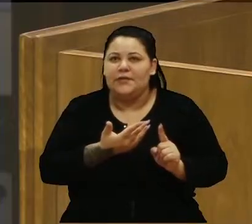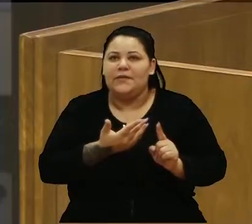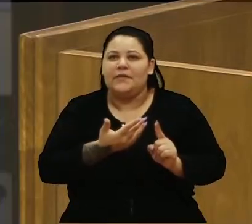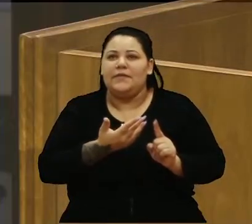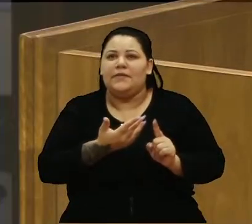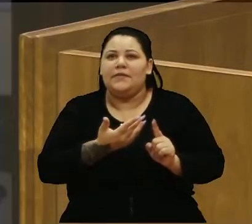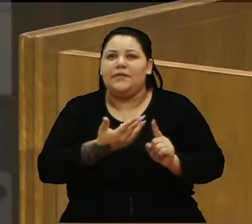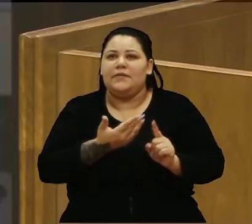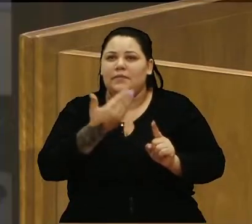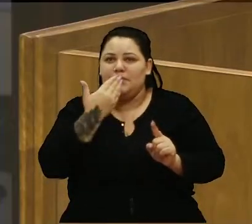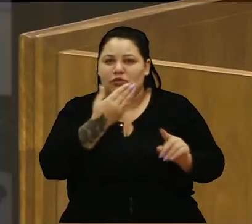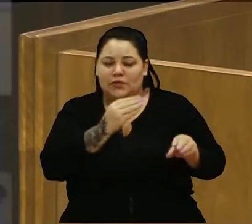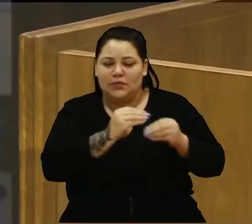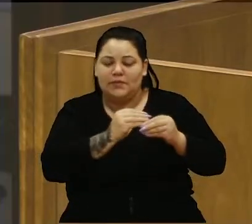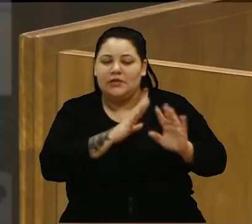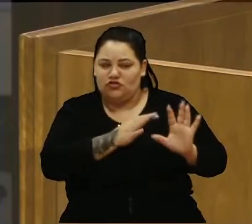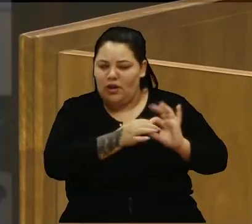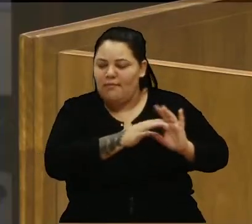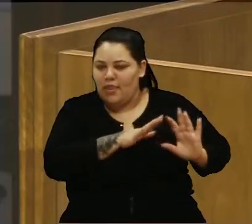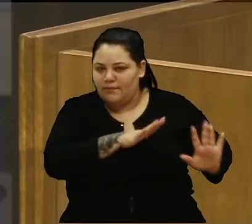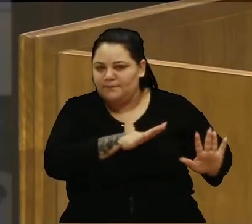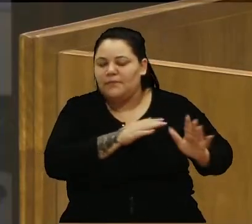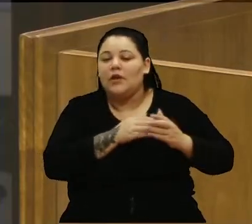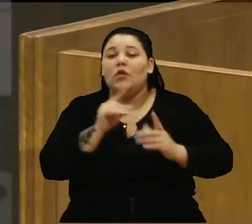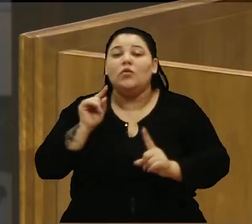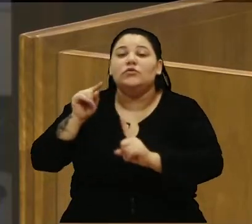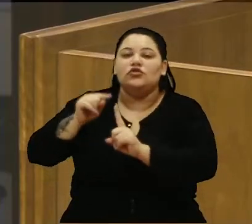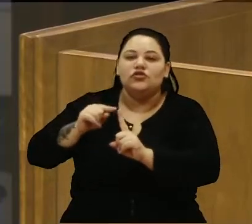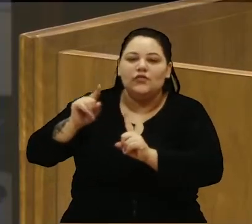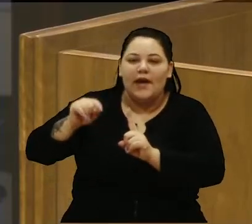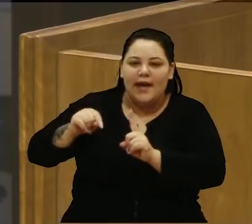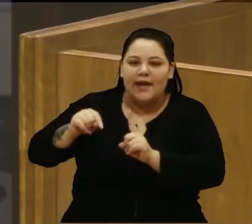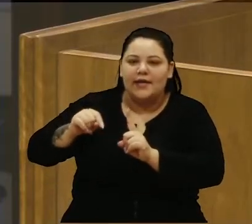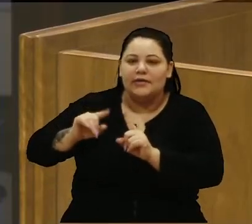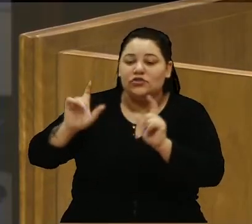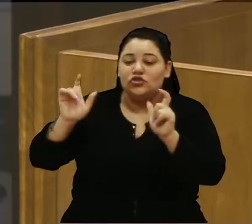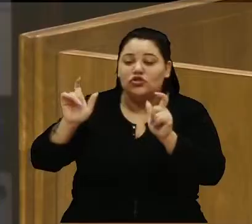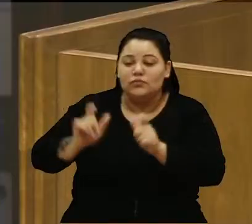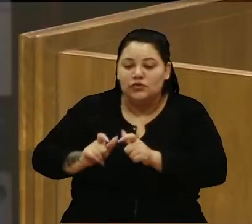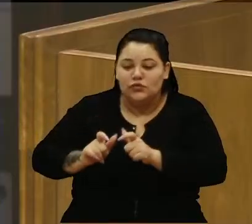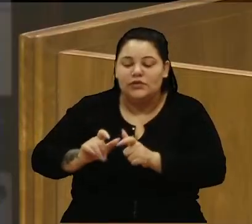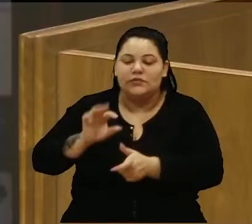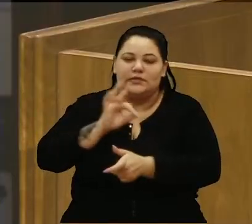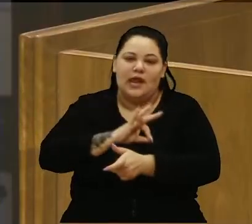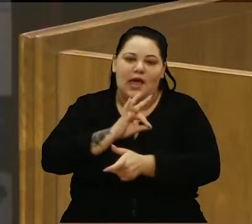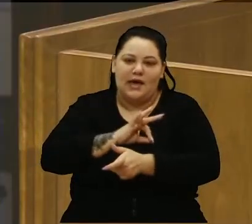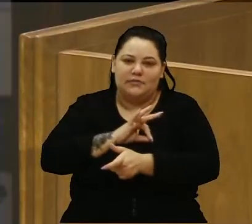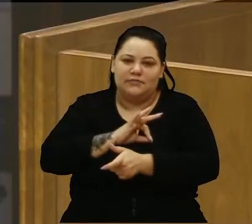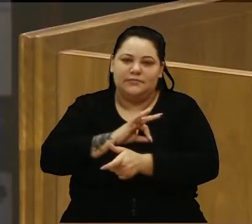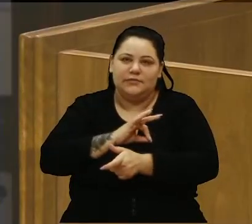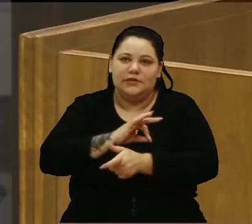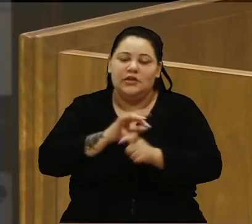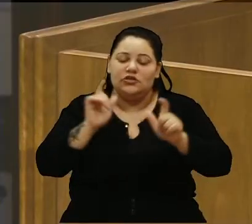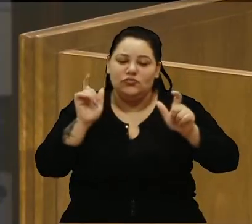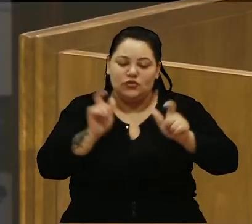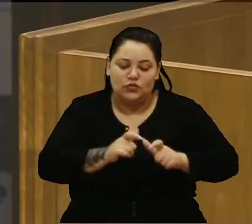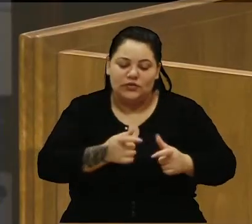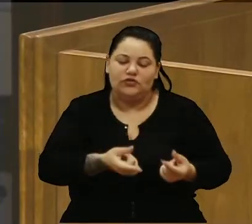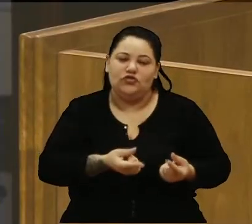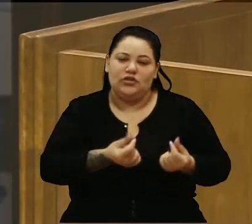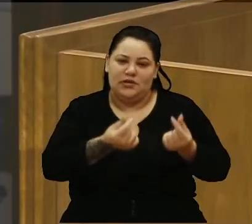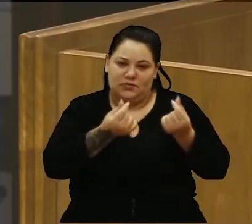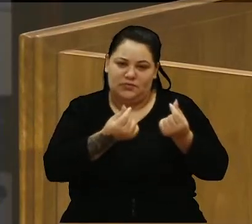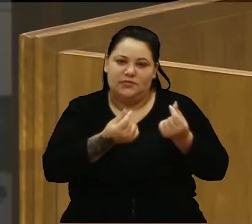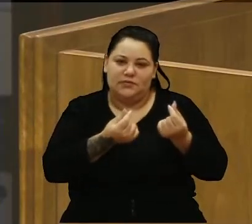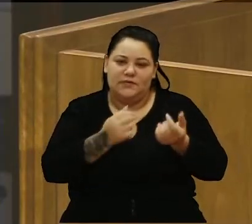parte, vereador. Já lhe dou. O objetivo é esse, diminuir o salário, diminuir os valores, diminuir uma